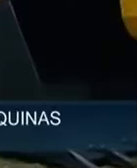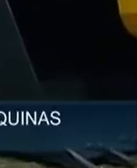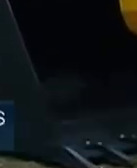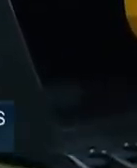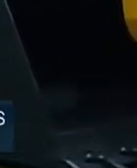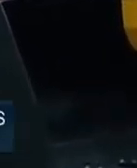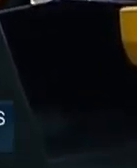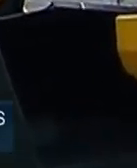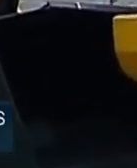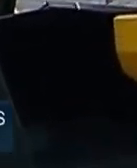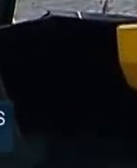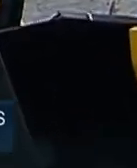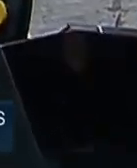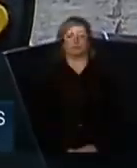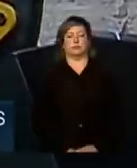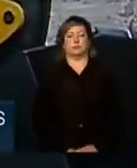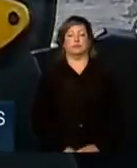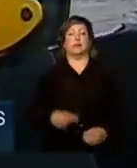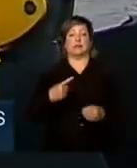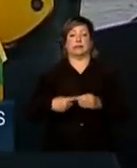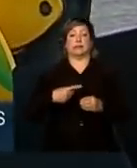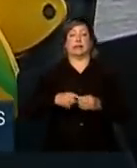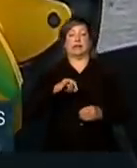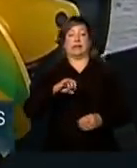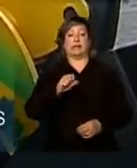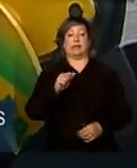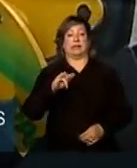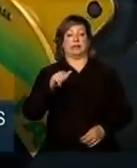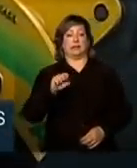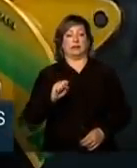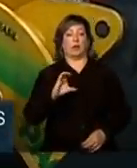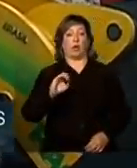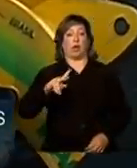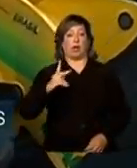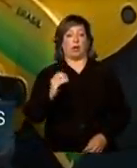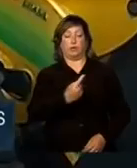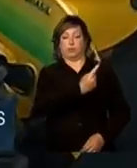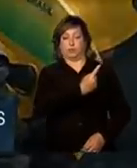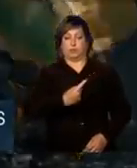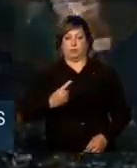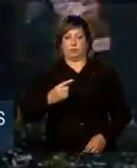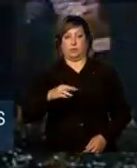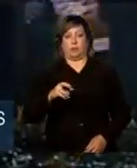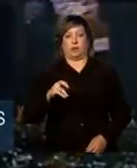município de Isaías Coelho, Wilson Rodrigues Moreira;